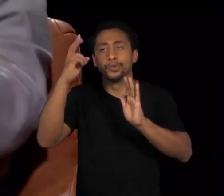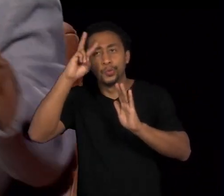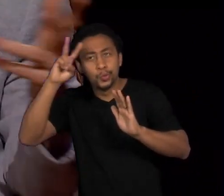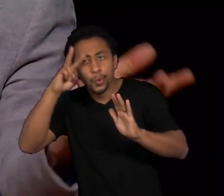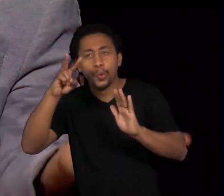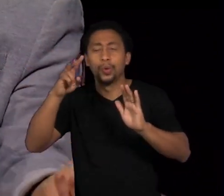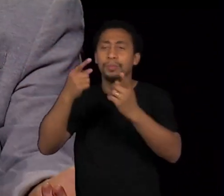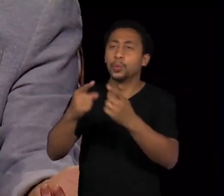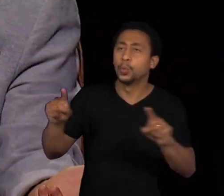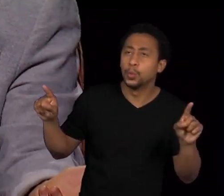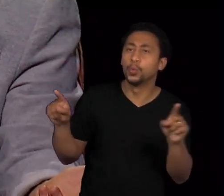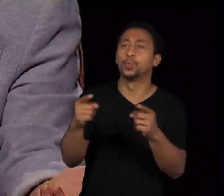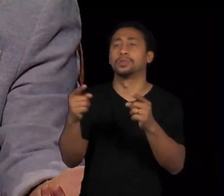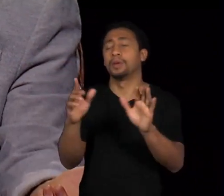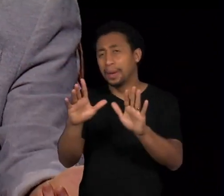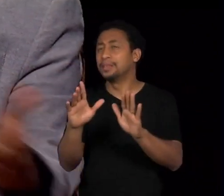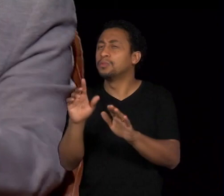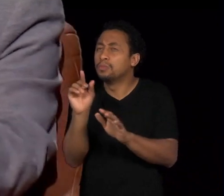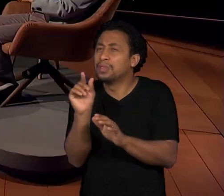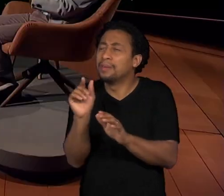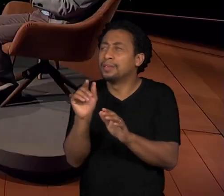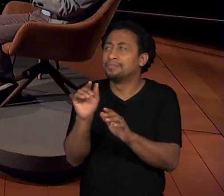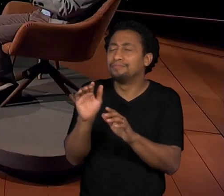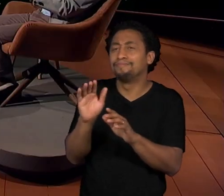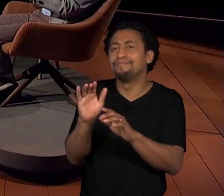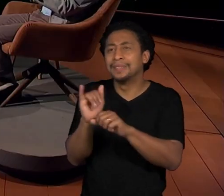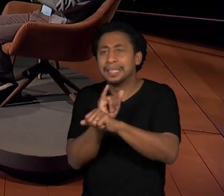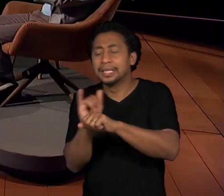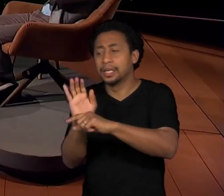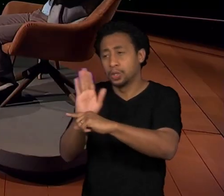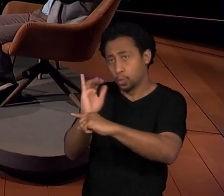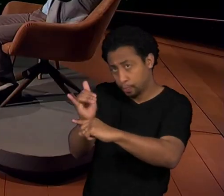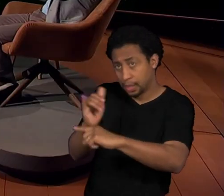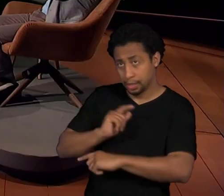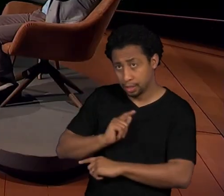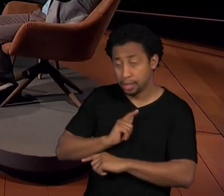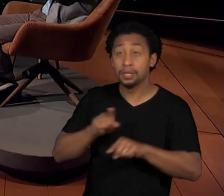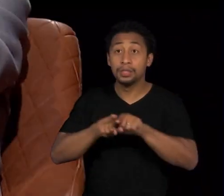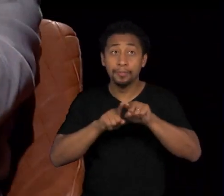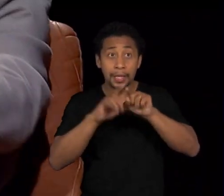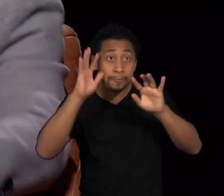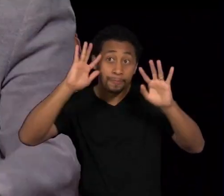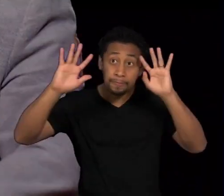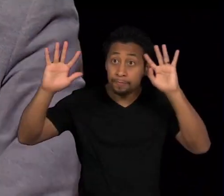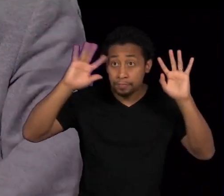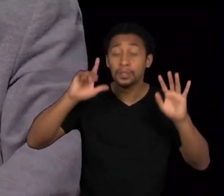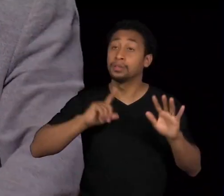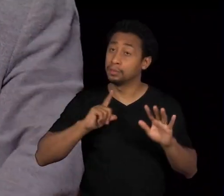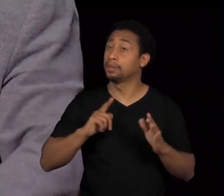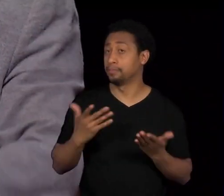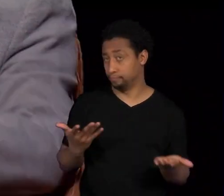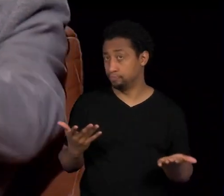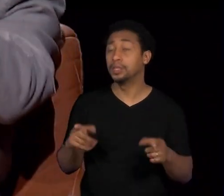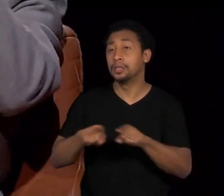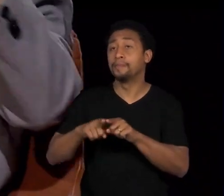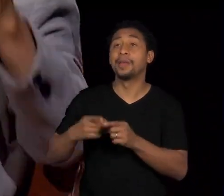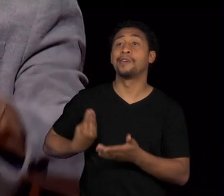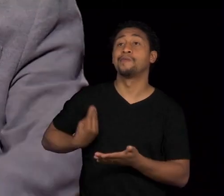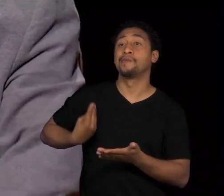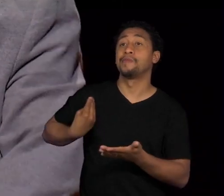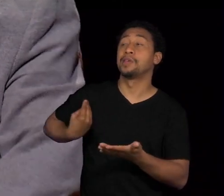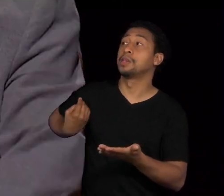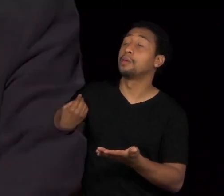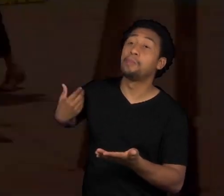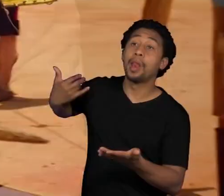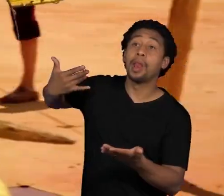do documental quanto do do ficcional é não é e do biográfico também né então é ess essa